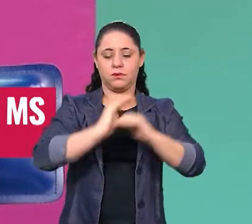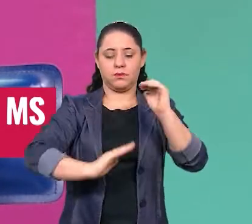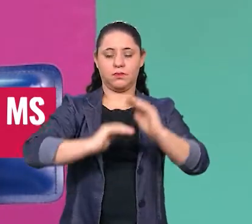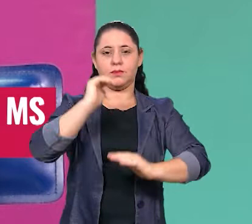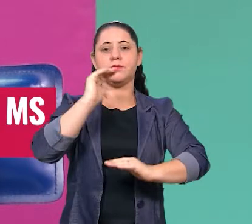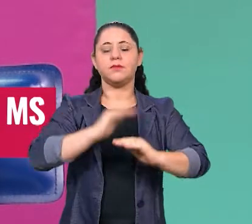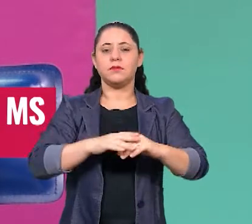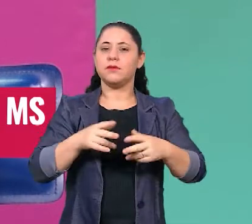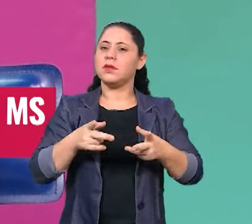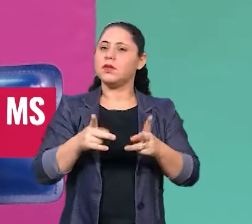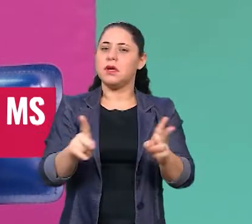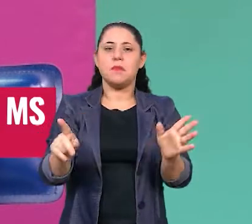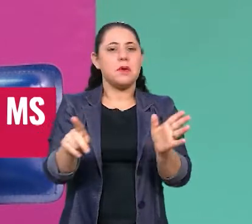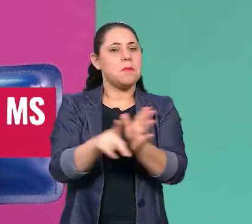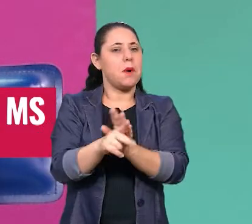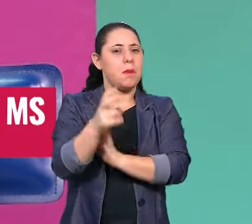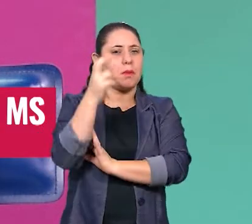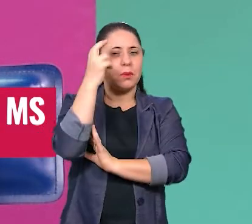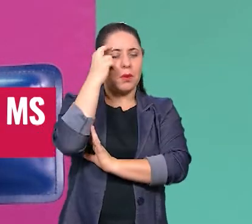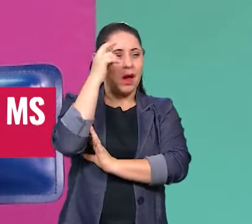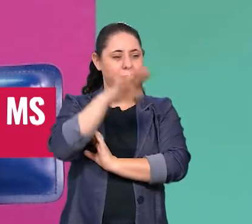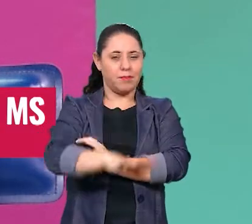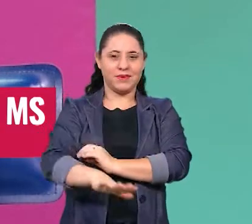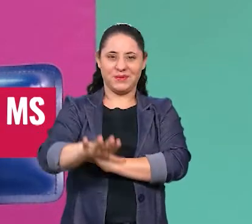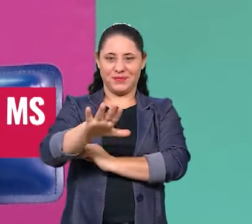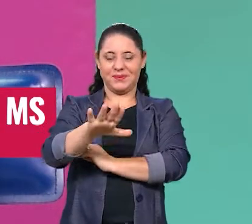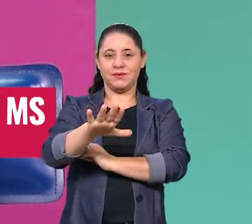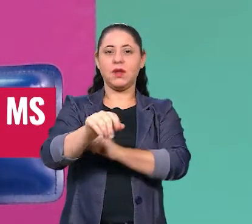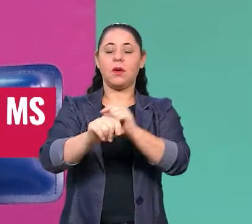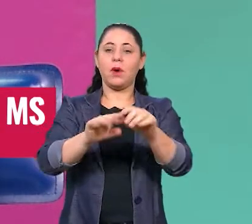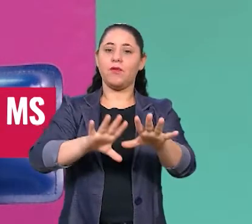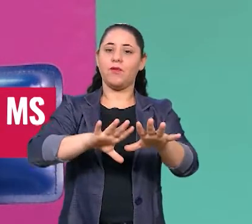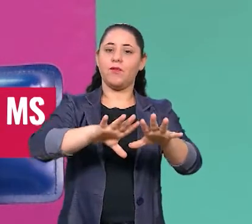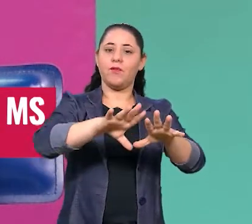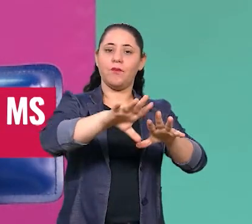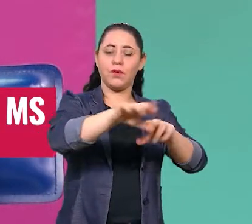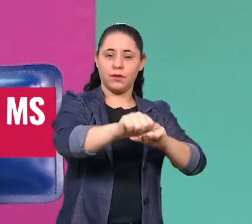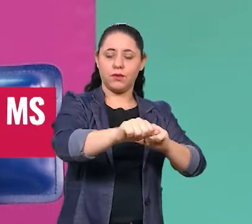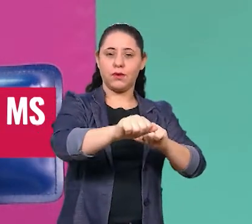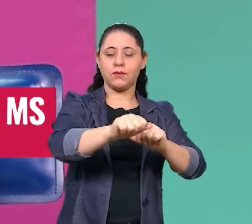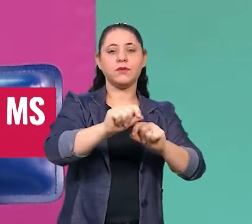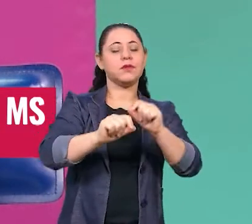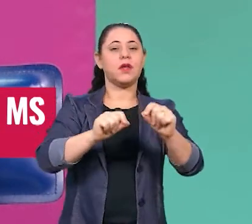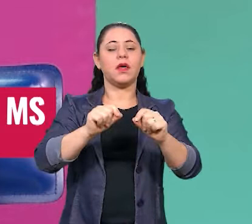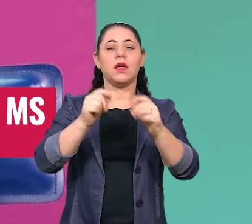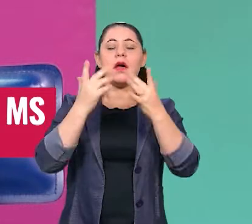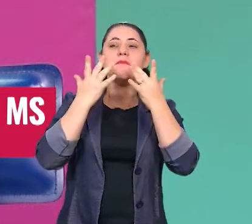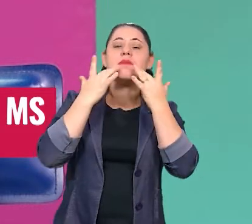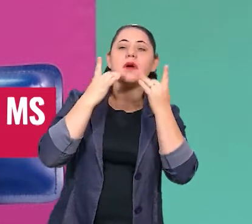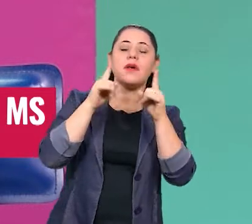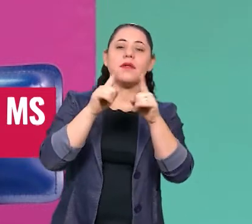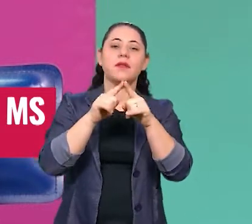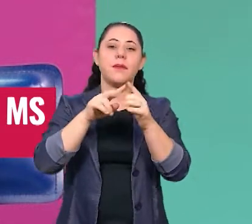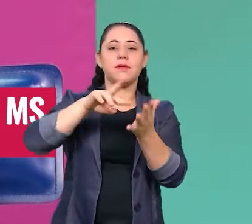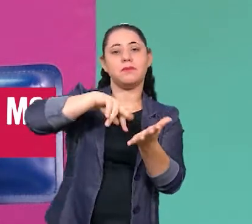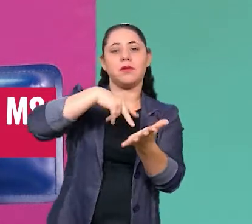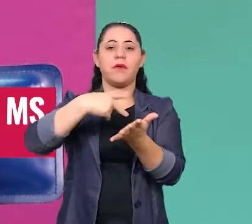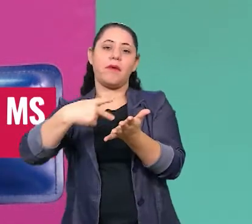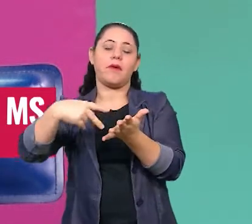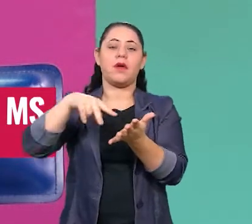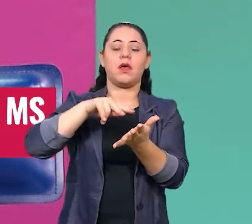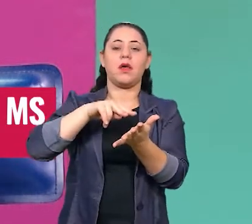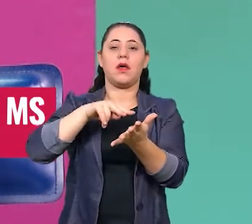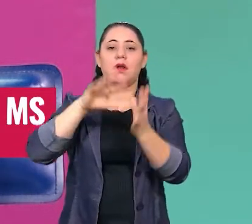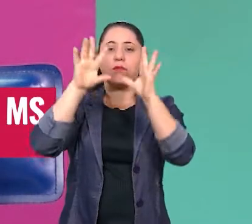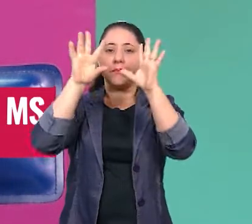profissão. Sempre fui da área cultural, do cenário cultural, de formação, sou formada em artes cênicas e dança, e dentro